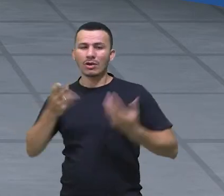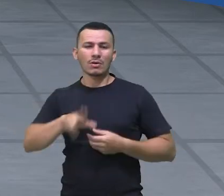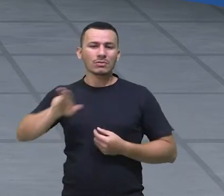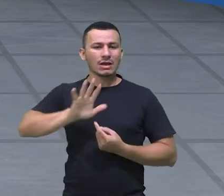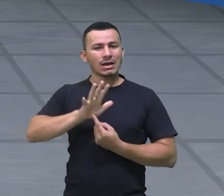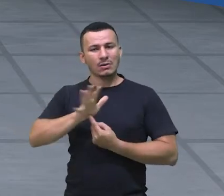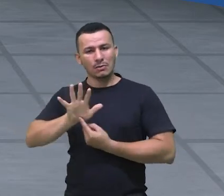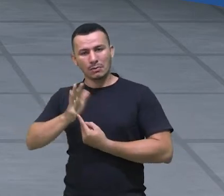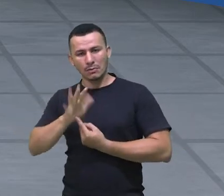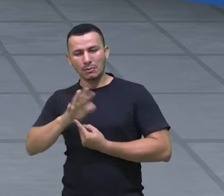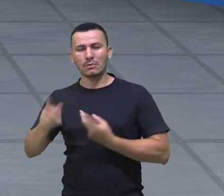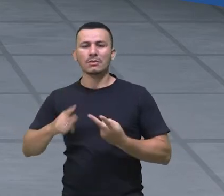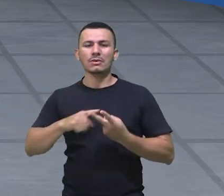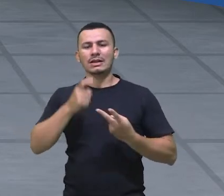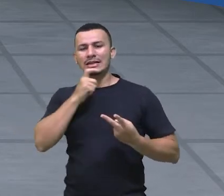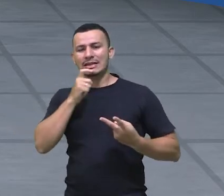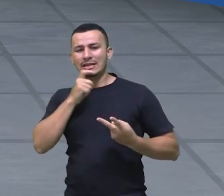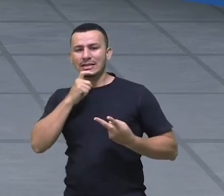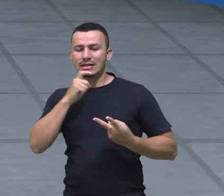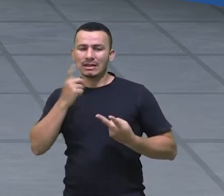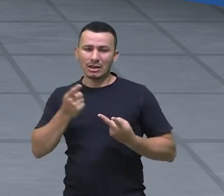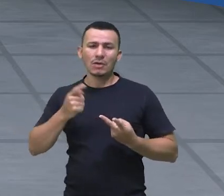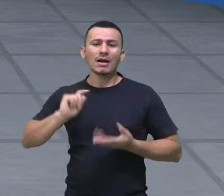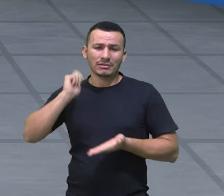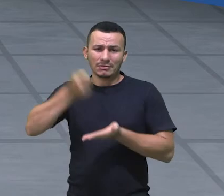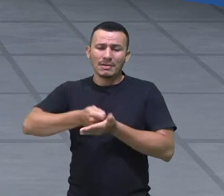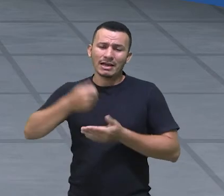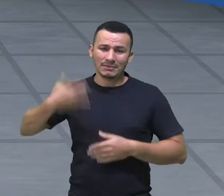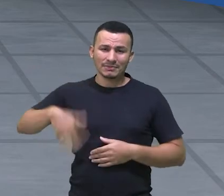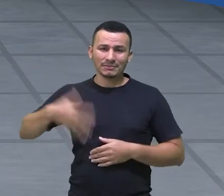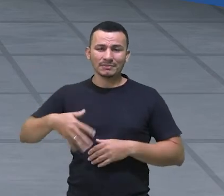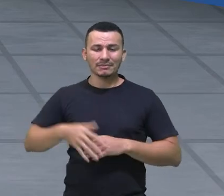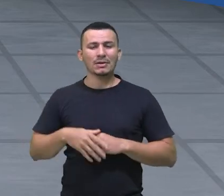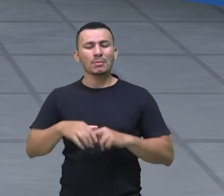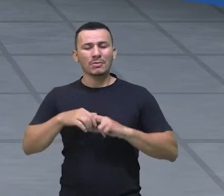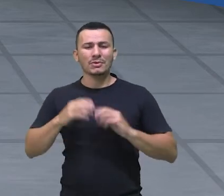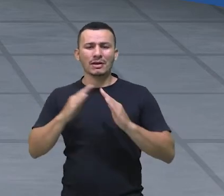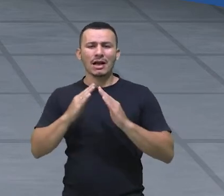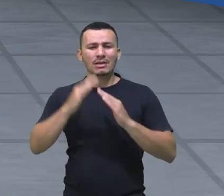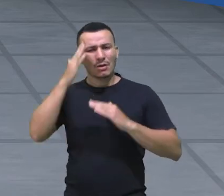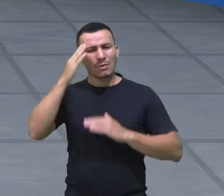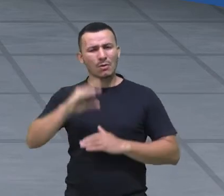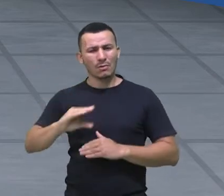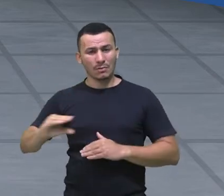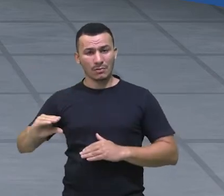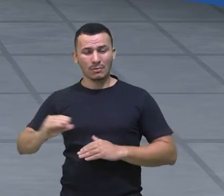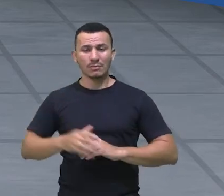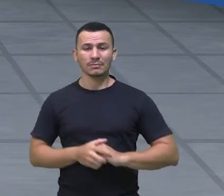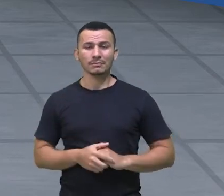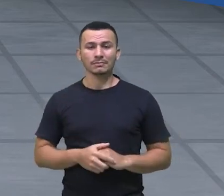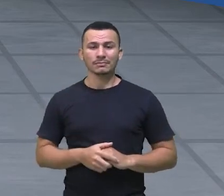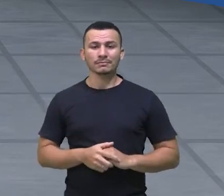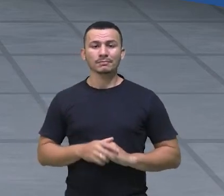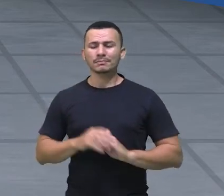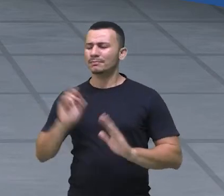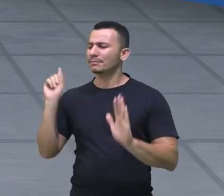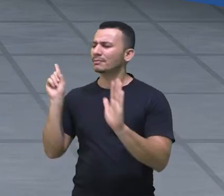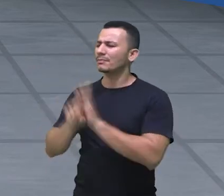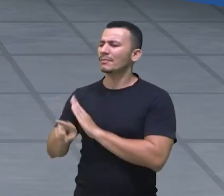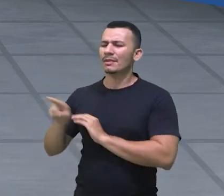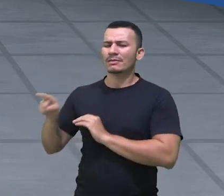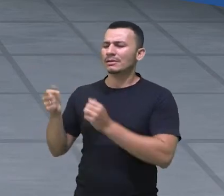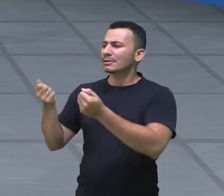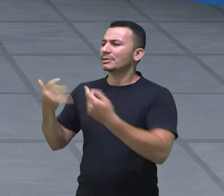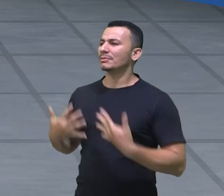e energia no ar-condicionado para ficar numa temperatura mais agradável em casa. Agora então, Curumim, te pergunto, explica